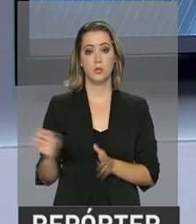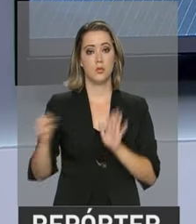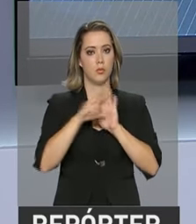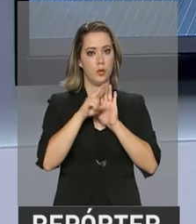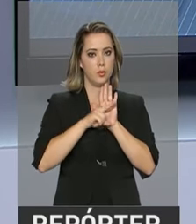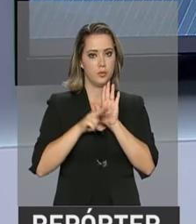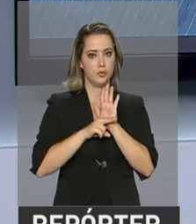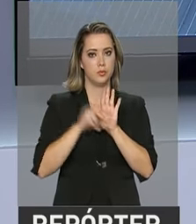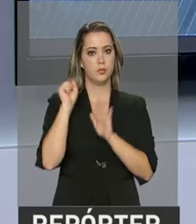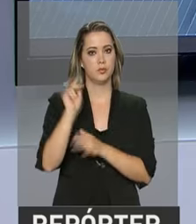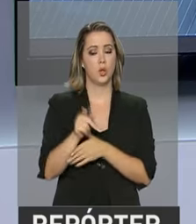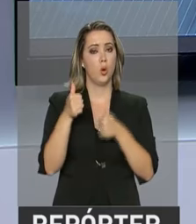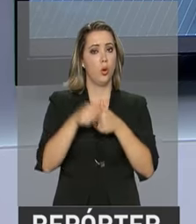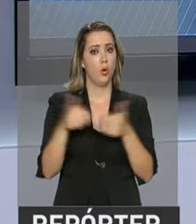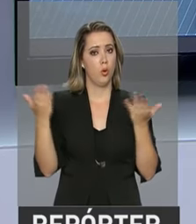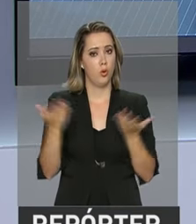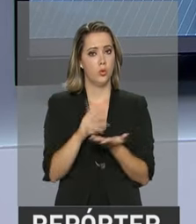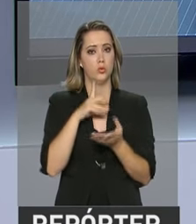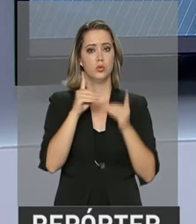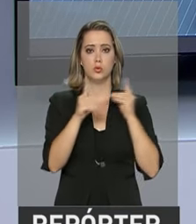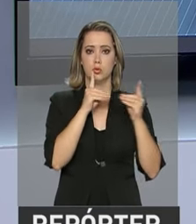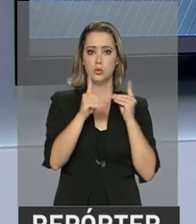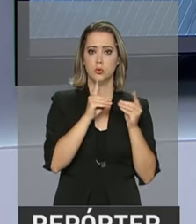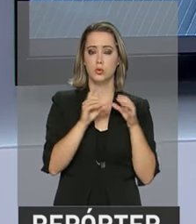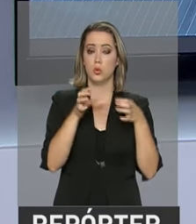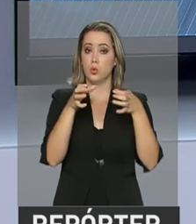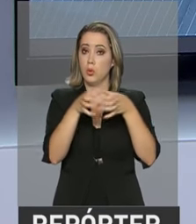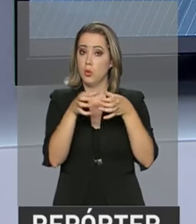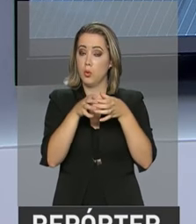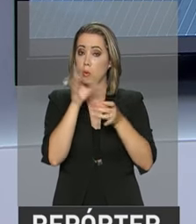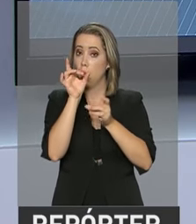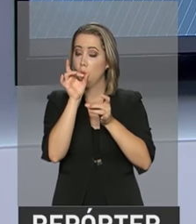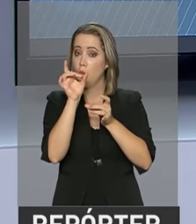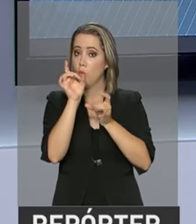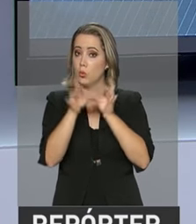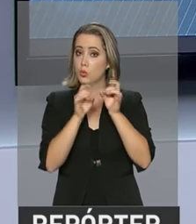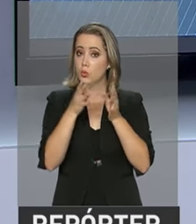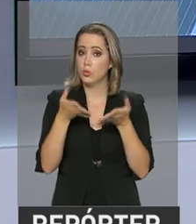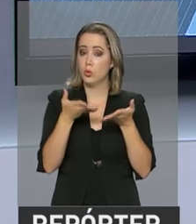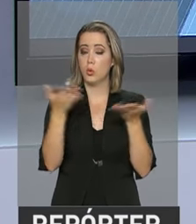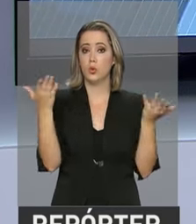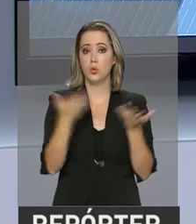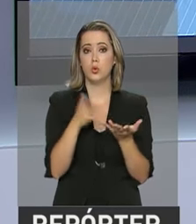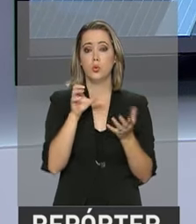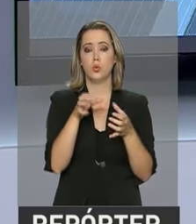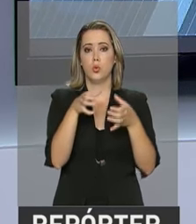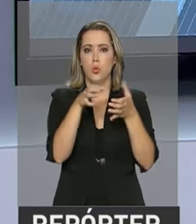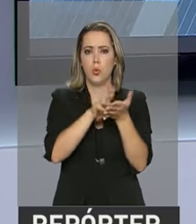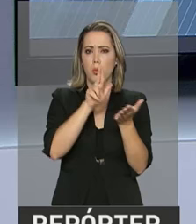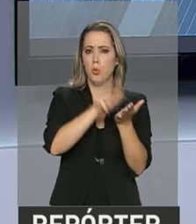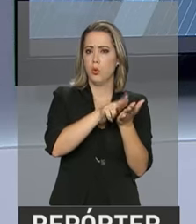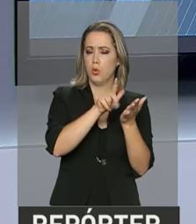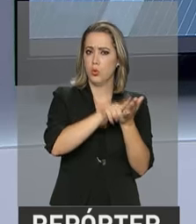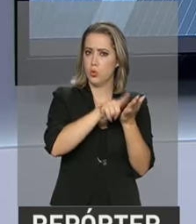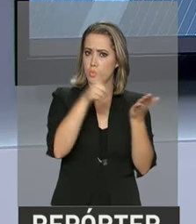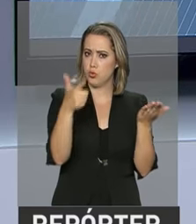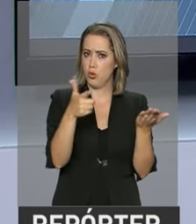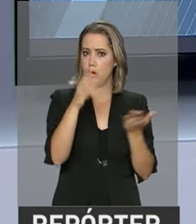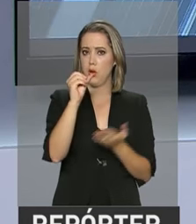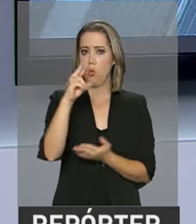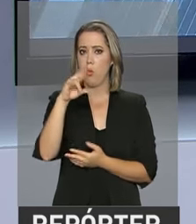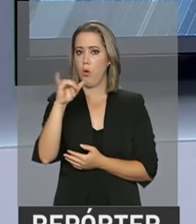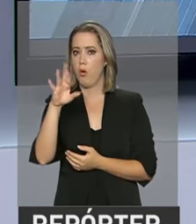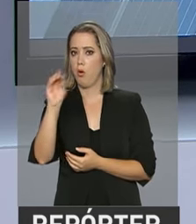da Previdência hoje está sendo debatida por especialistas em um evento promovido pelo jornal Correio Brasiliense. O encontro